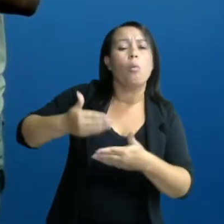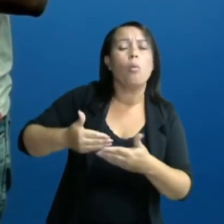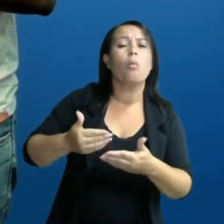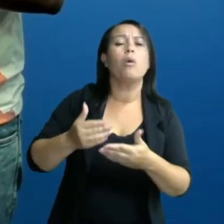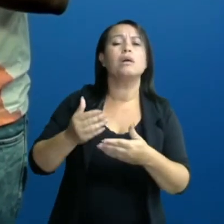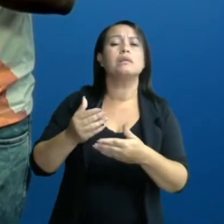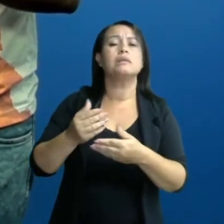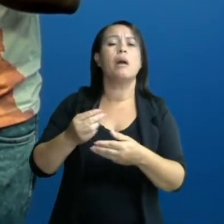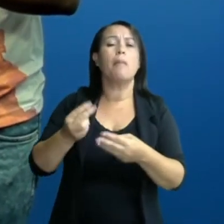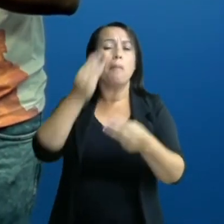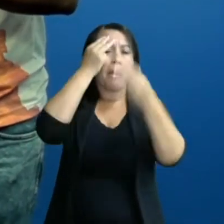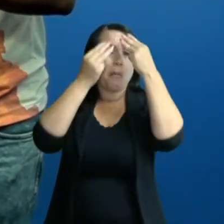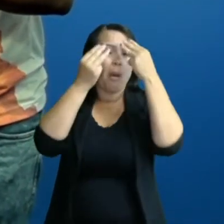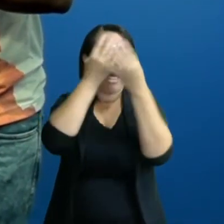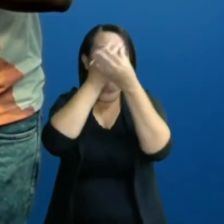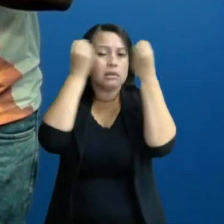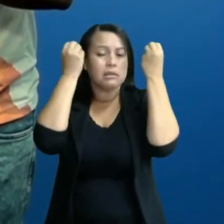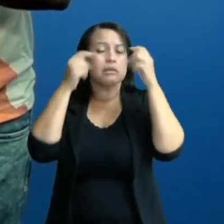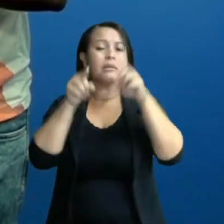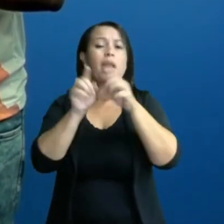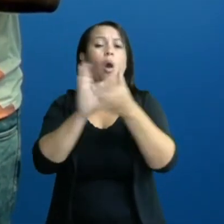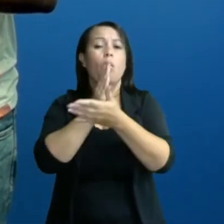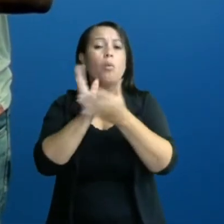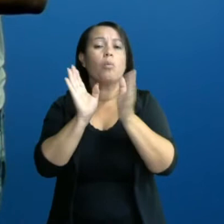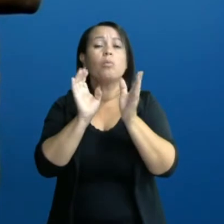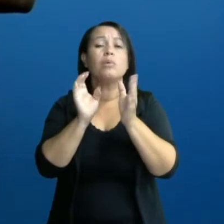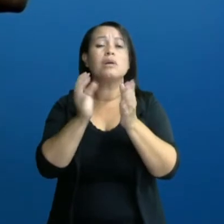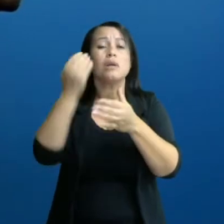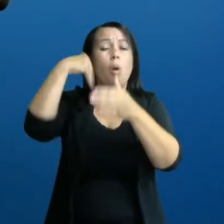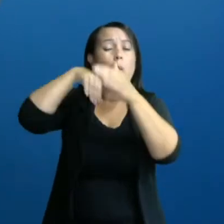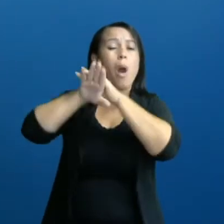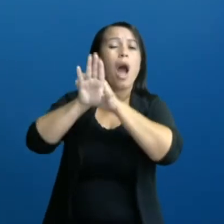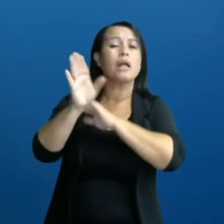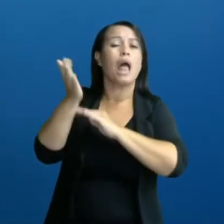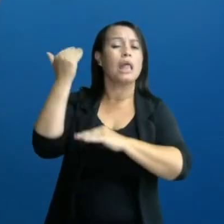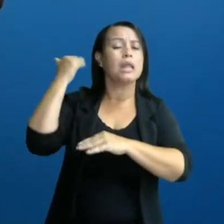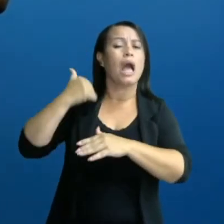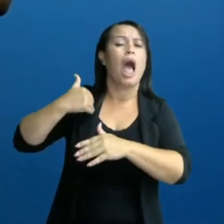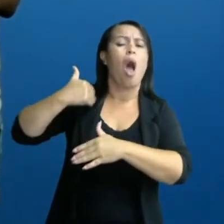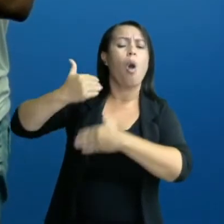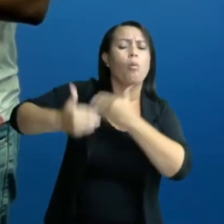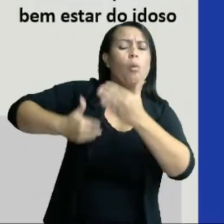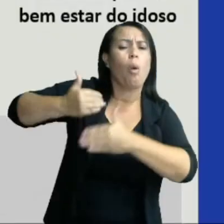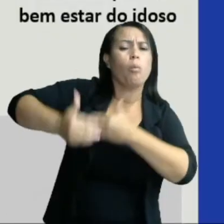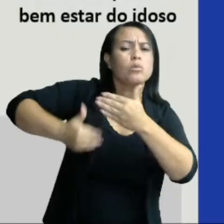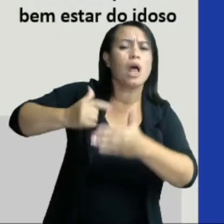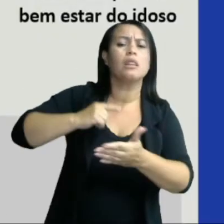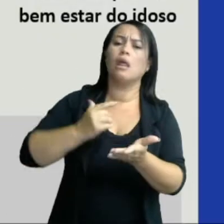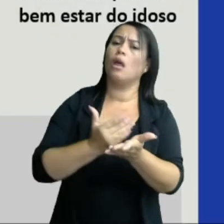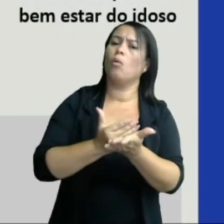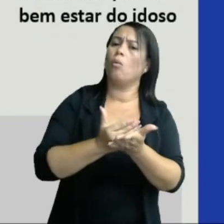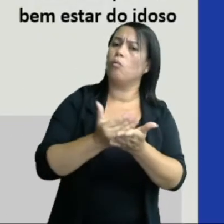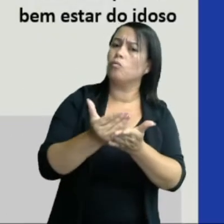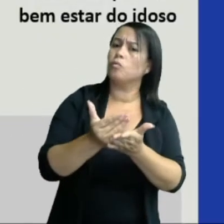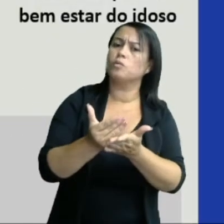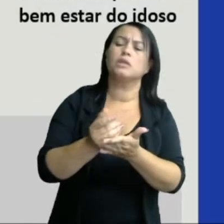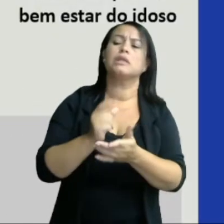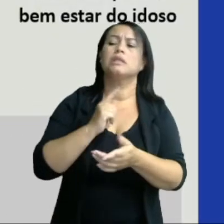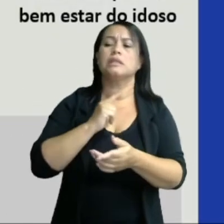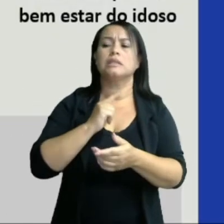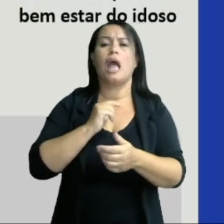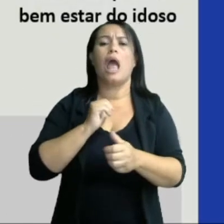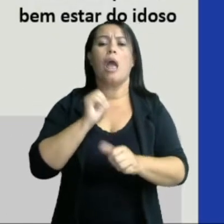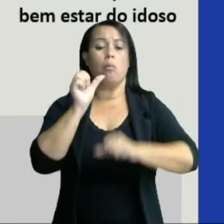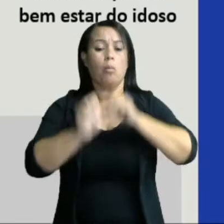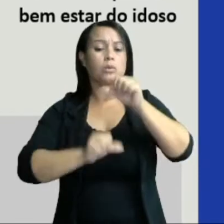mais as memórias antigas. E ela é de um longo processo, né? Ela tem uma fase inicial em que causa mudança